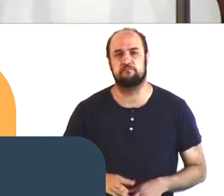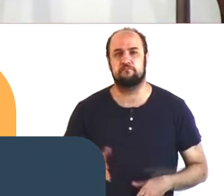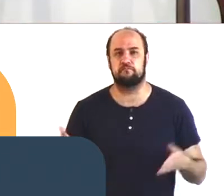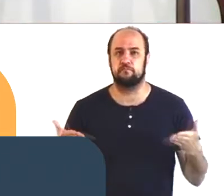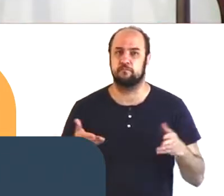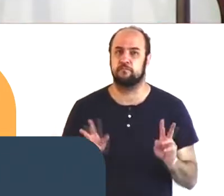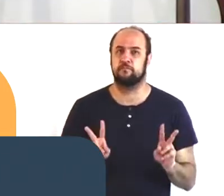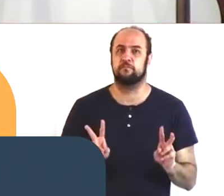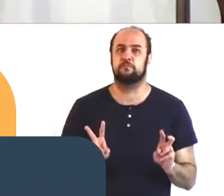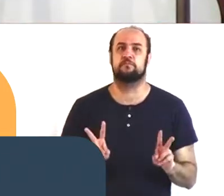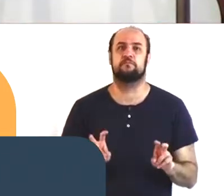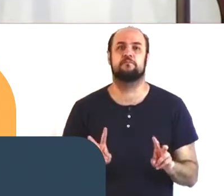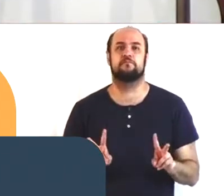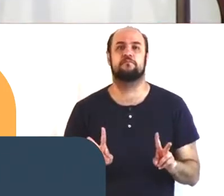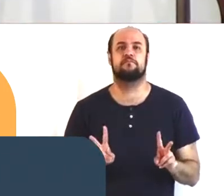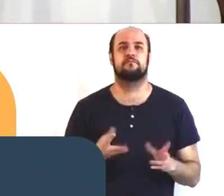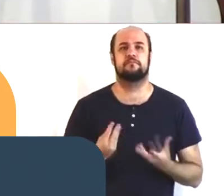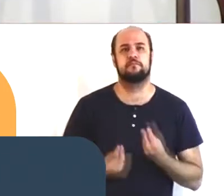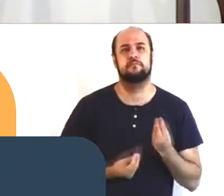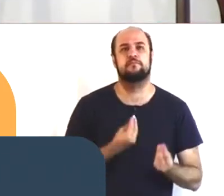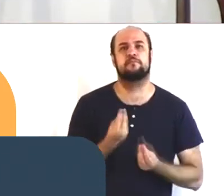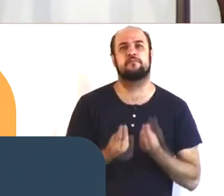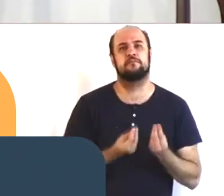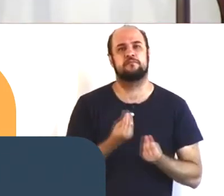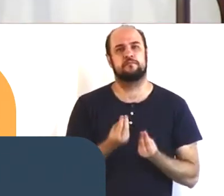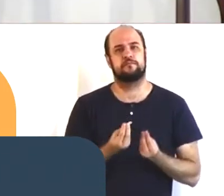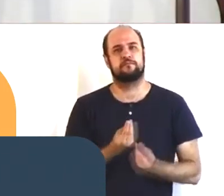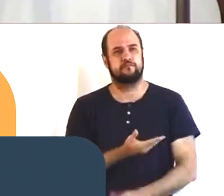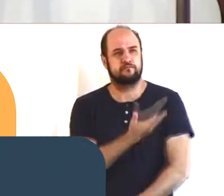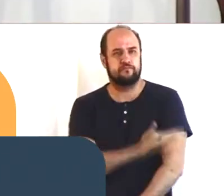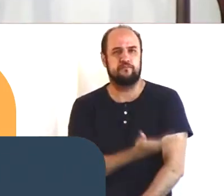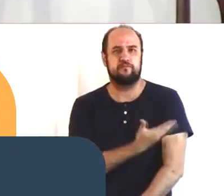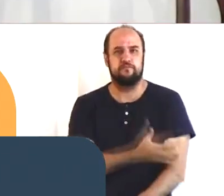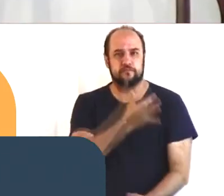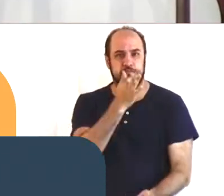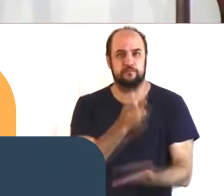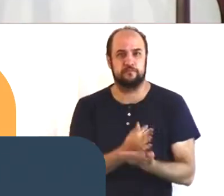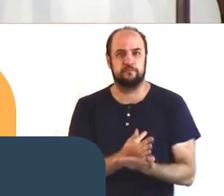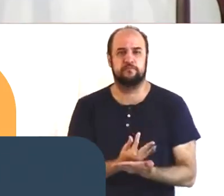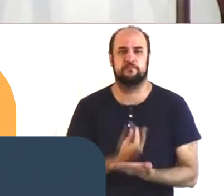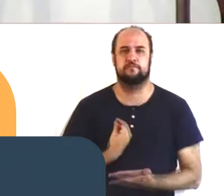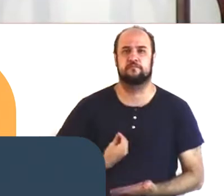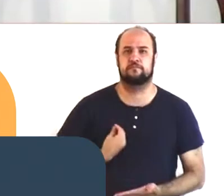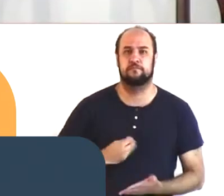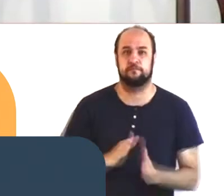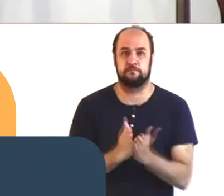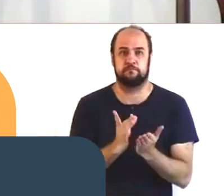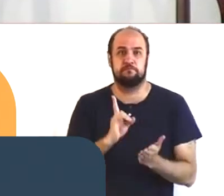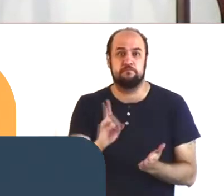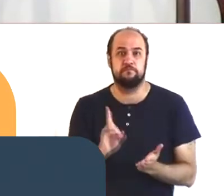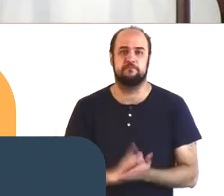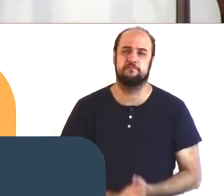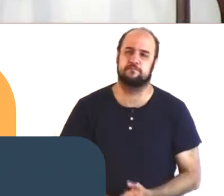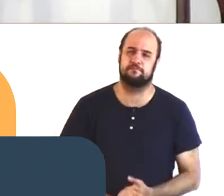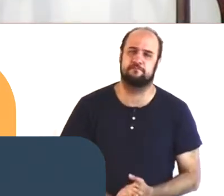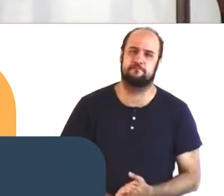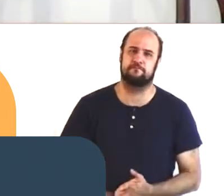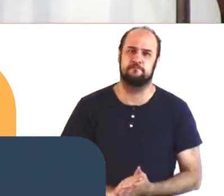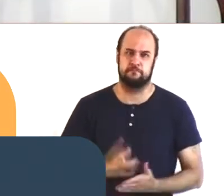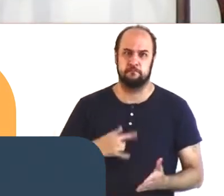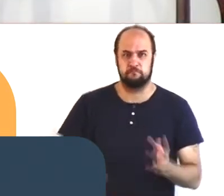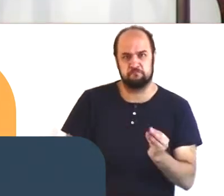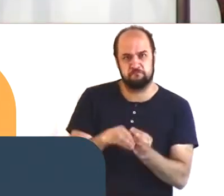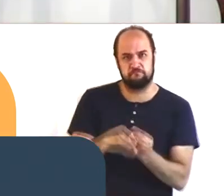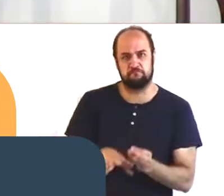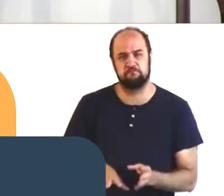nossa meditação nessa manhã é como praticar a fé bíblica. Como praticar a fé bíblica, eu